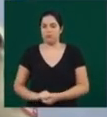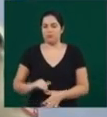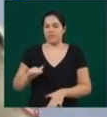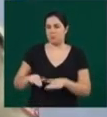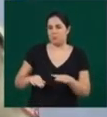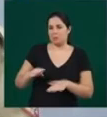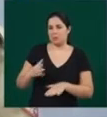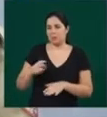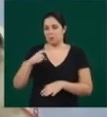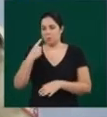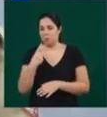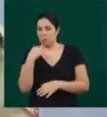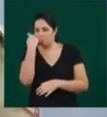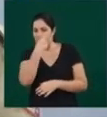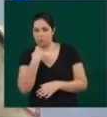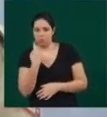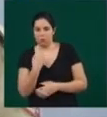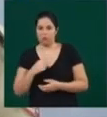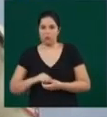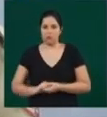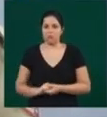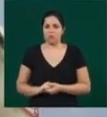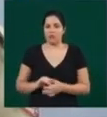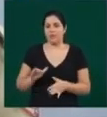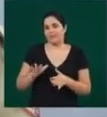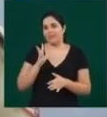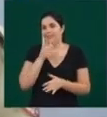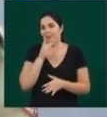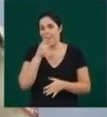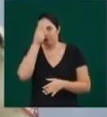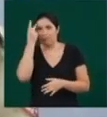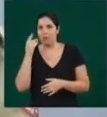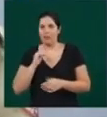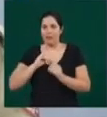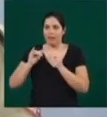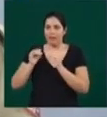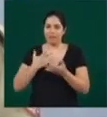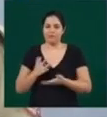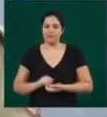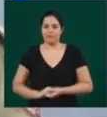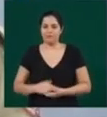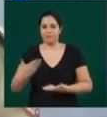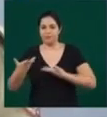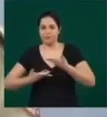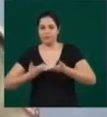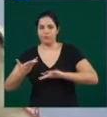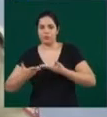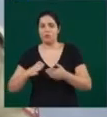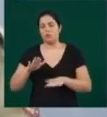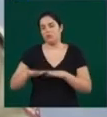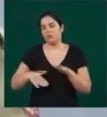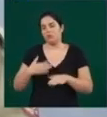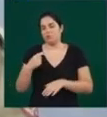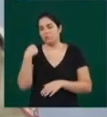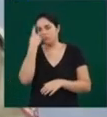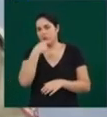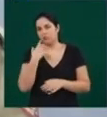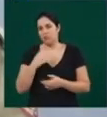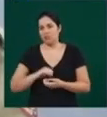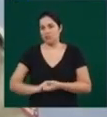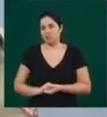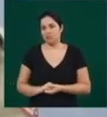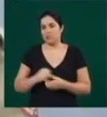40 minutos, uma hora no máximo, demora às vezes muito, porque todo mundo quer contar uma historinha, né? Então, mas uns 40 minutos, a gente explica todo